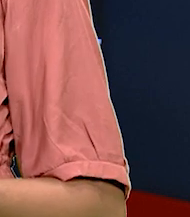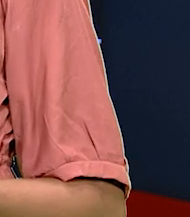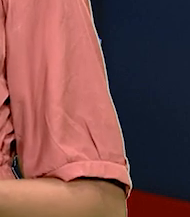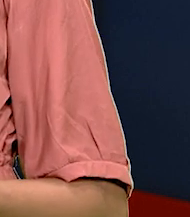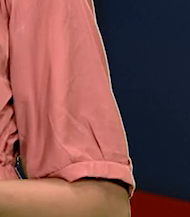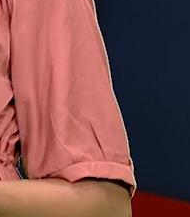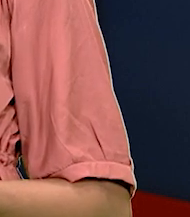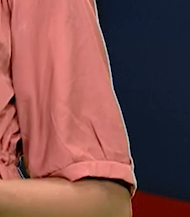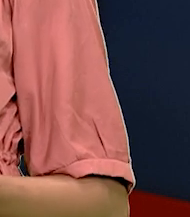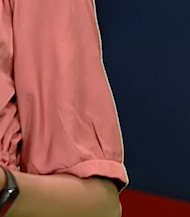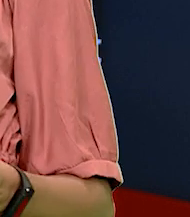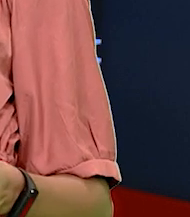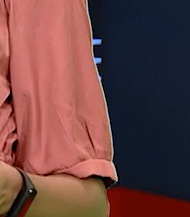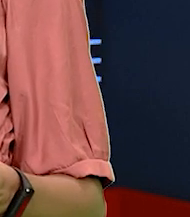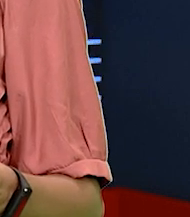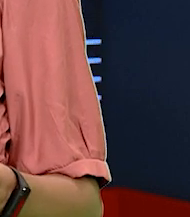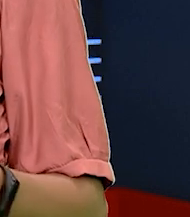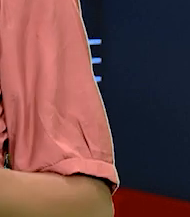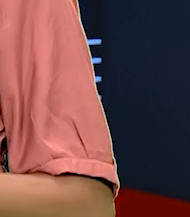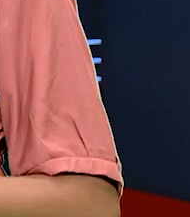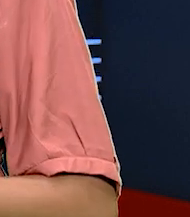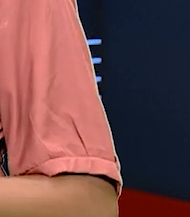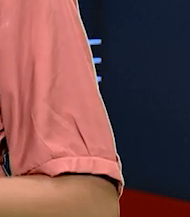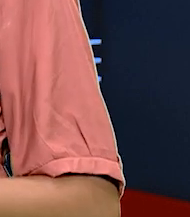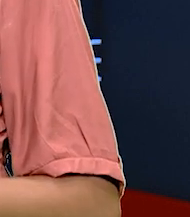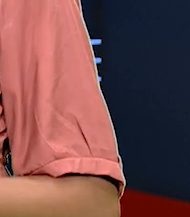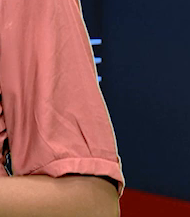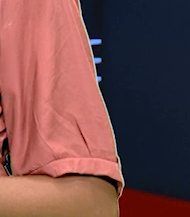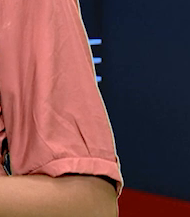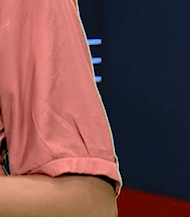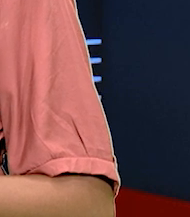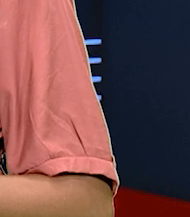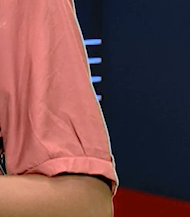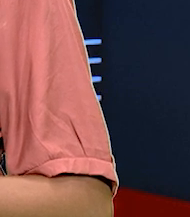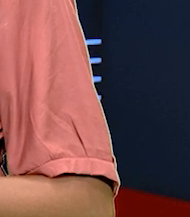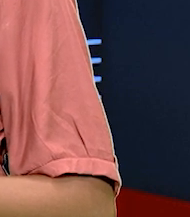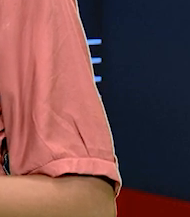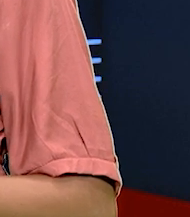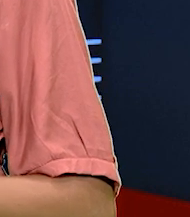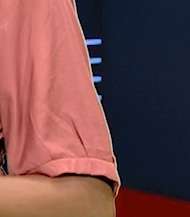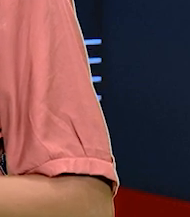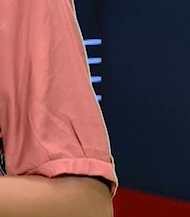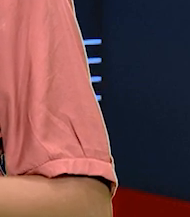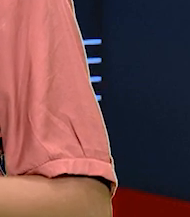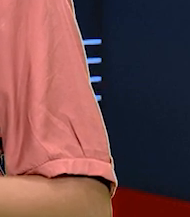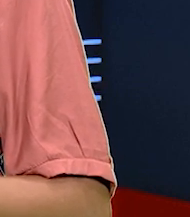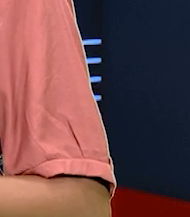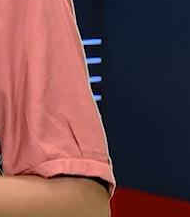salário mínimo nacional. Defendeu também que o valor deve ser idêntico para o privado e para a função pública.